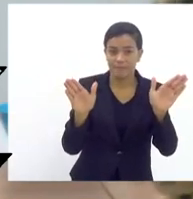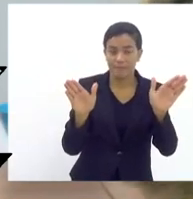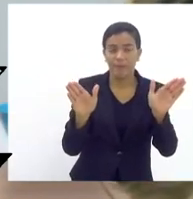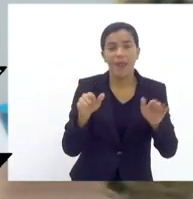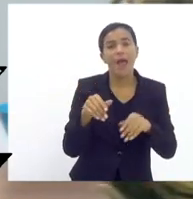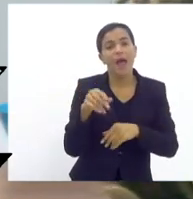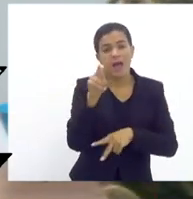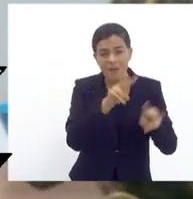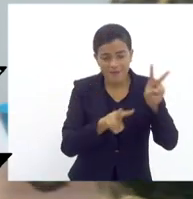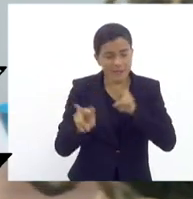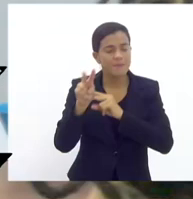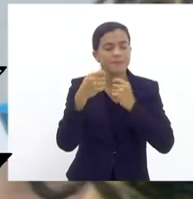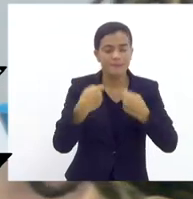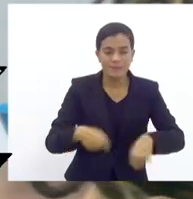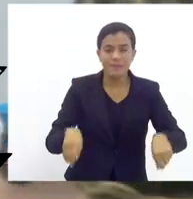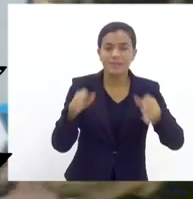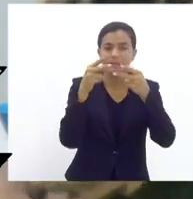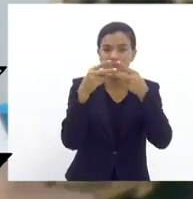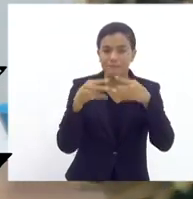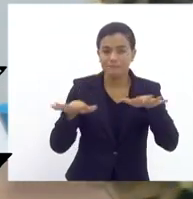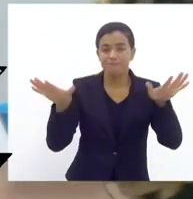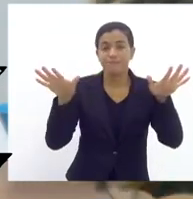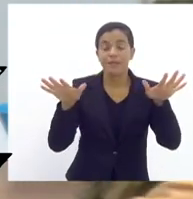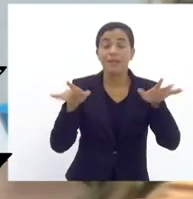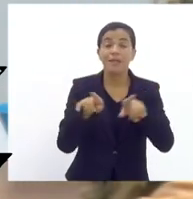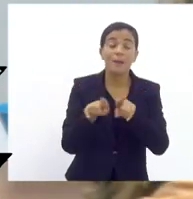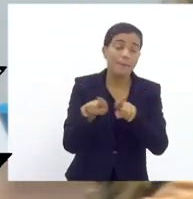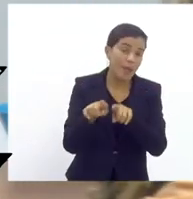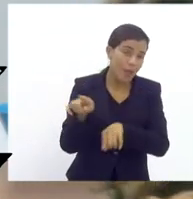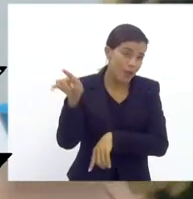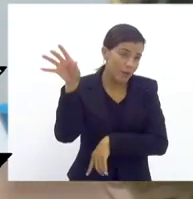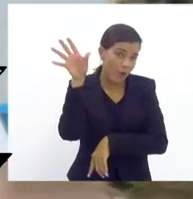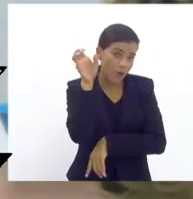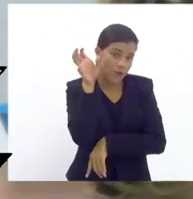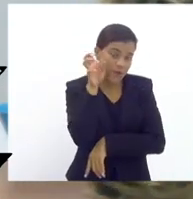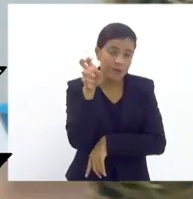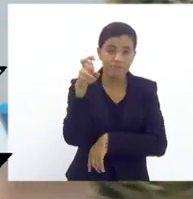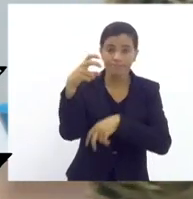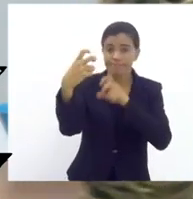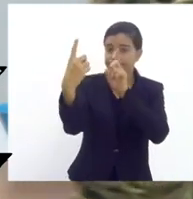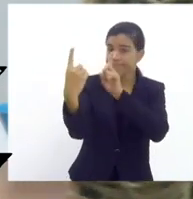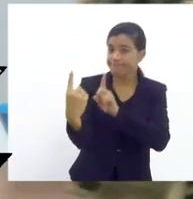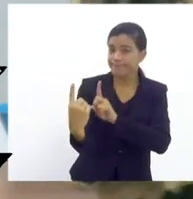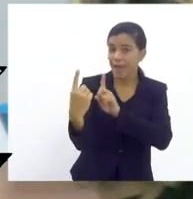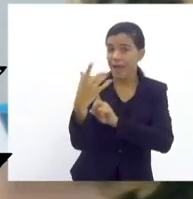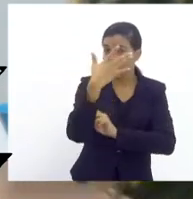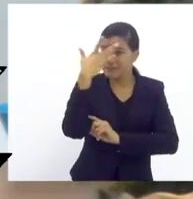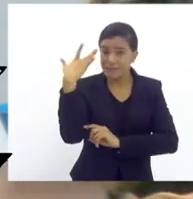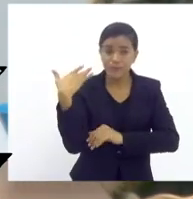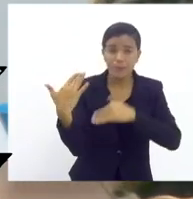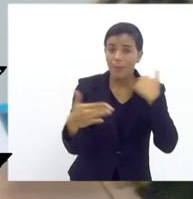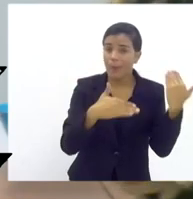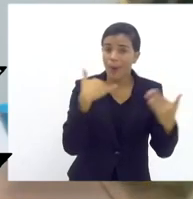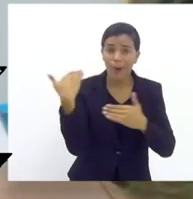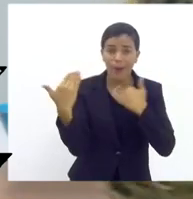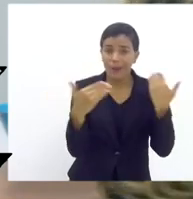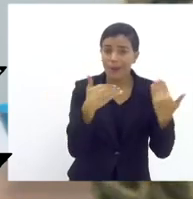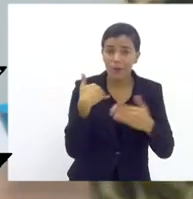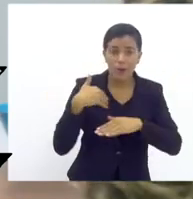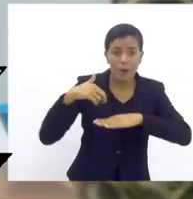ela tem que ser grande a gente tem que ouvir e as pessoas estão morrendo pelos caminhos